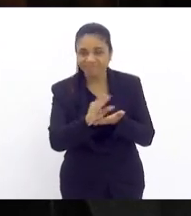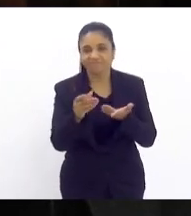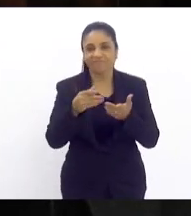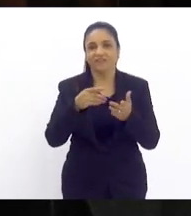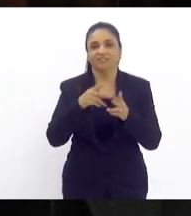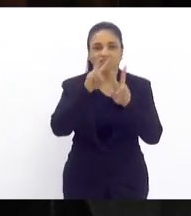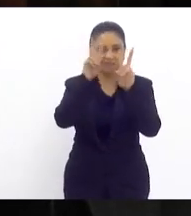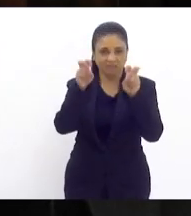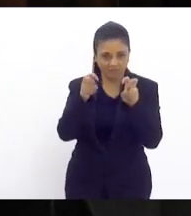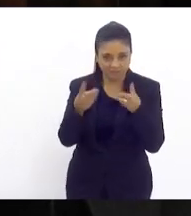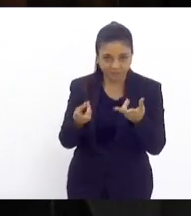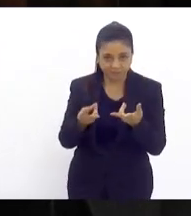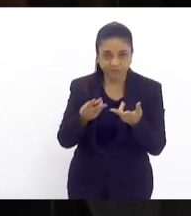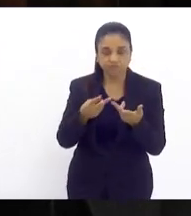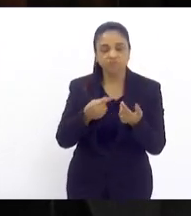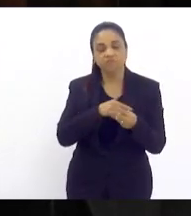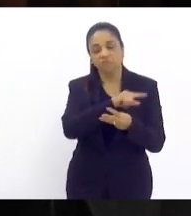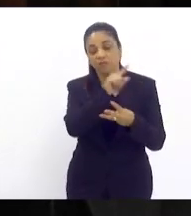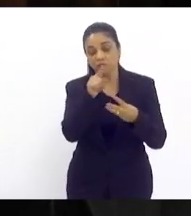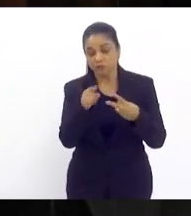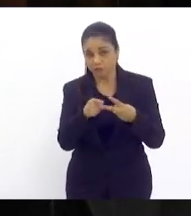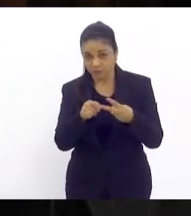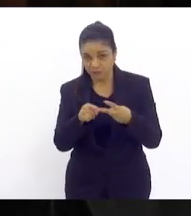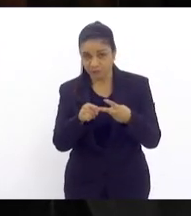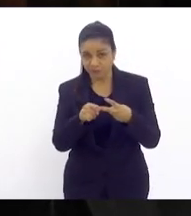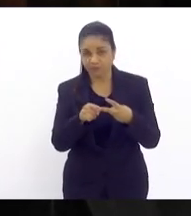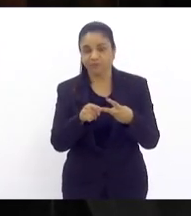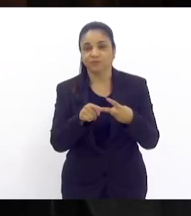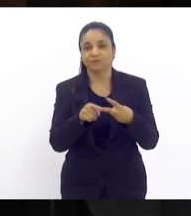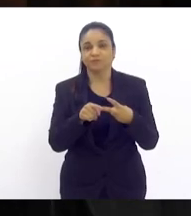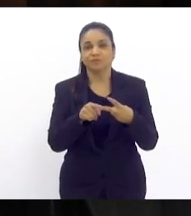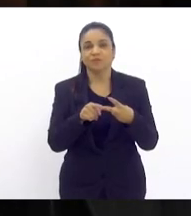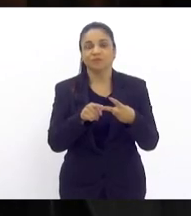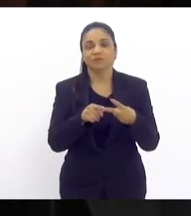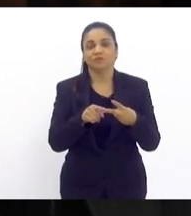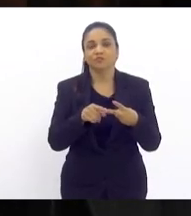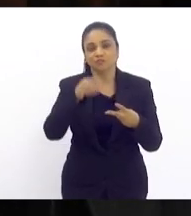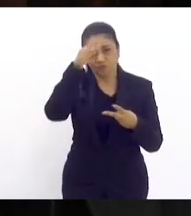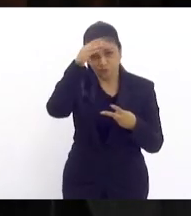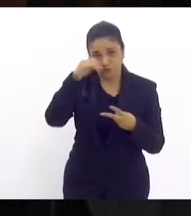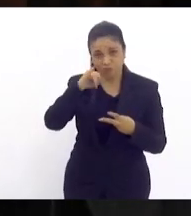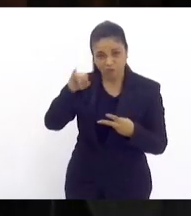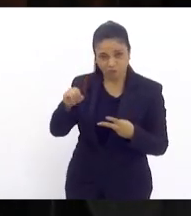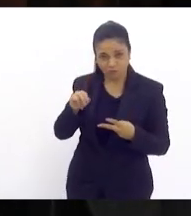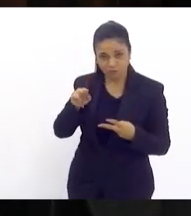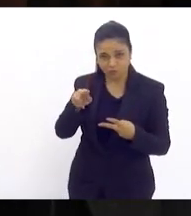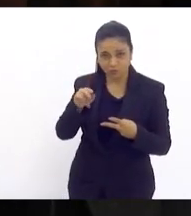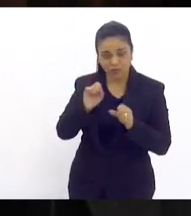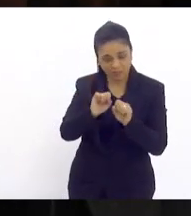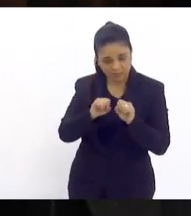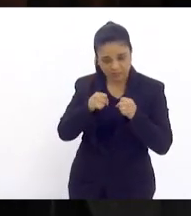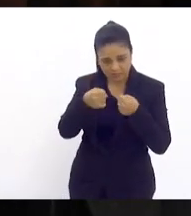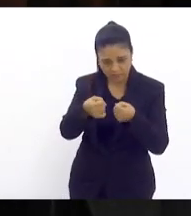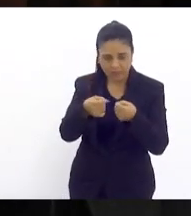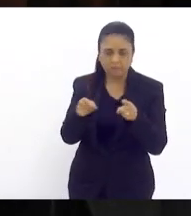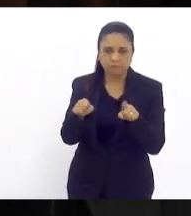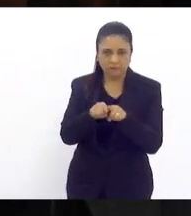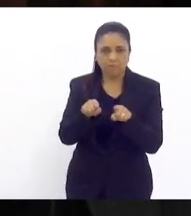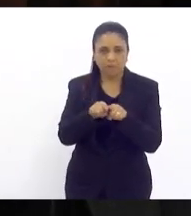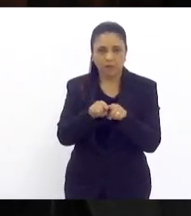já já lidou a parte da Ju é só que eu defendo também a gente vai enfrentar isso